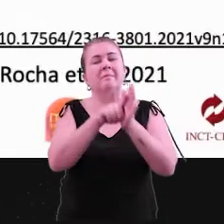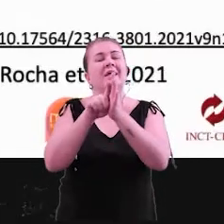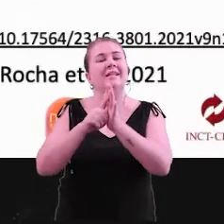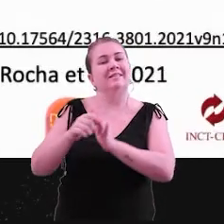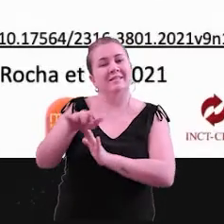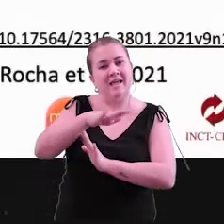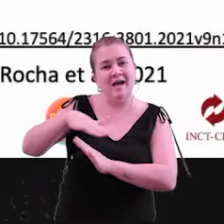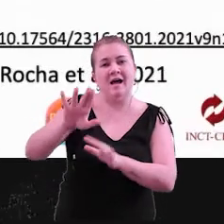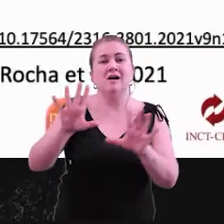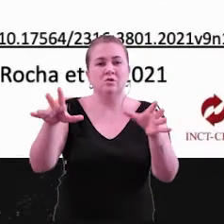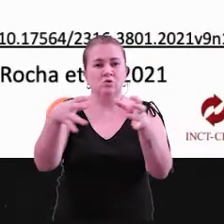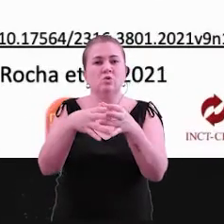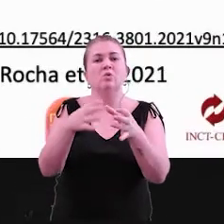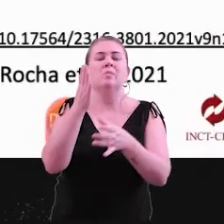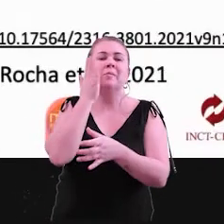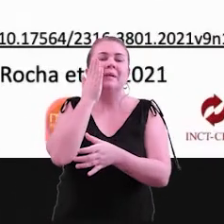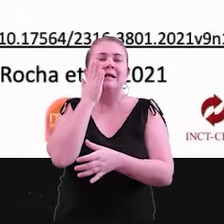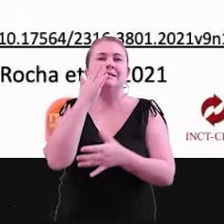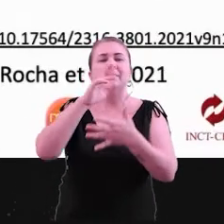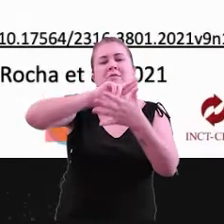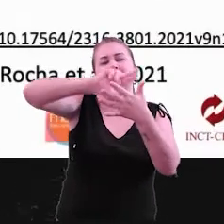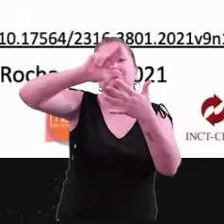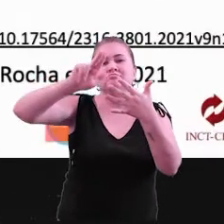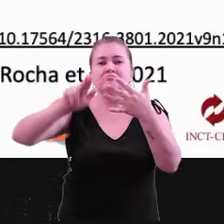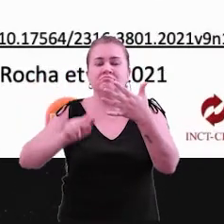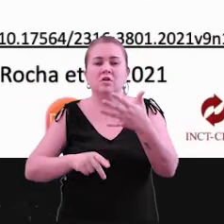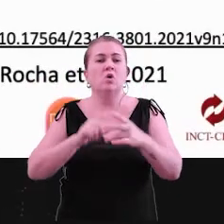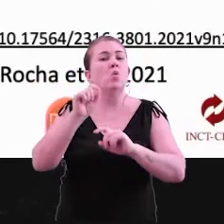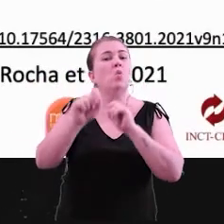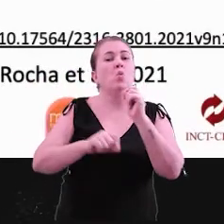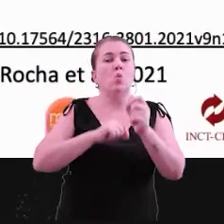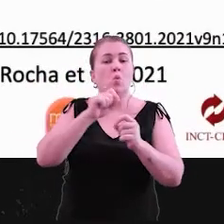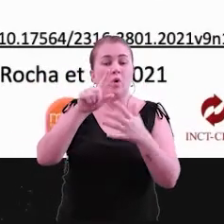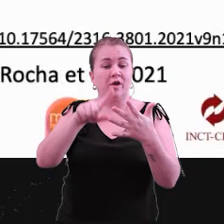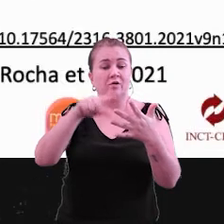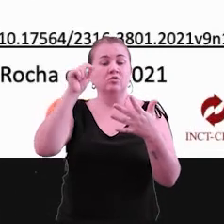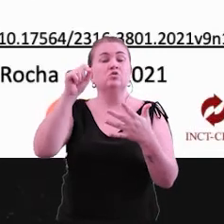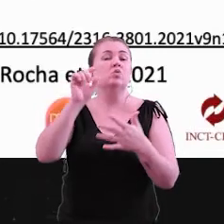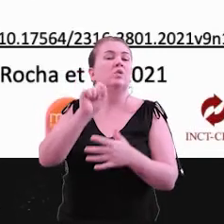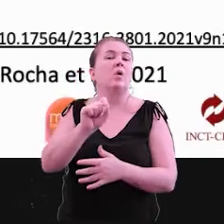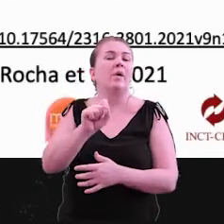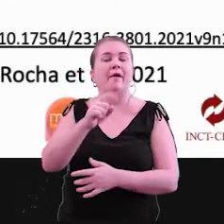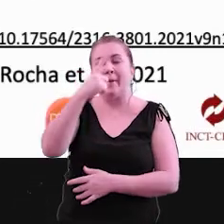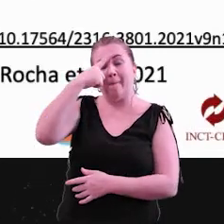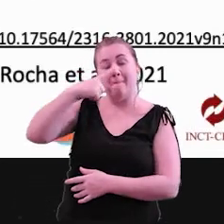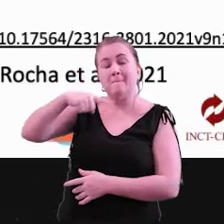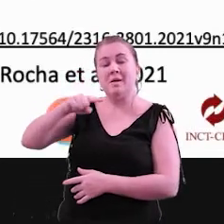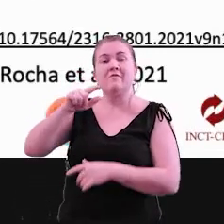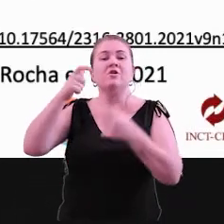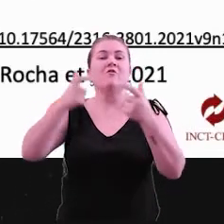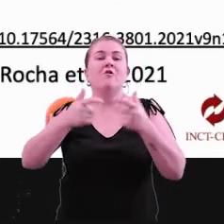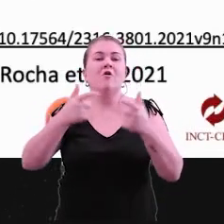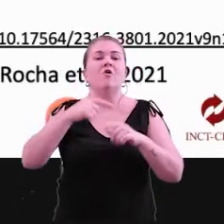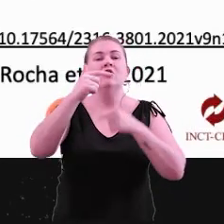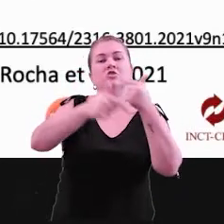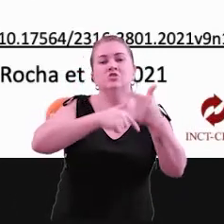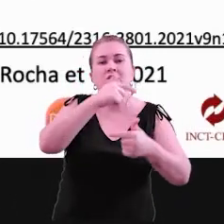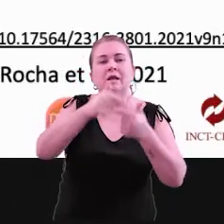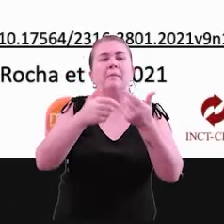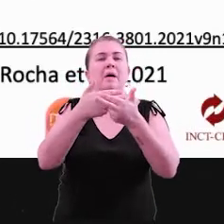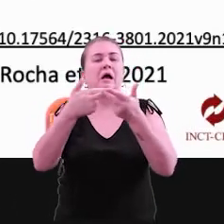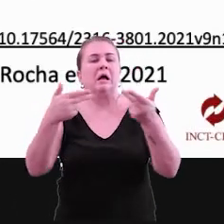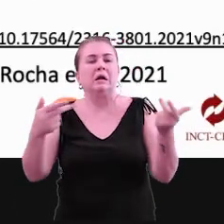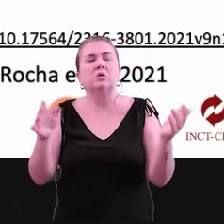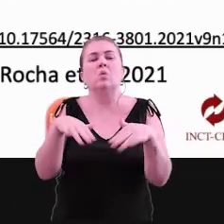seu perfil, onde trabalham, como lidam com as questões de ciência, e dentre elas tocamos no ponto da acessibilidade.